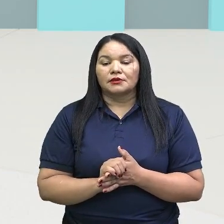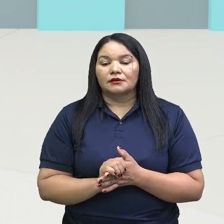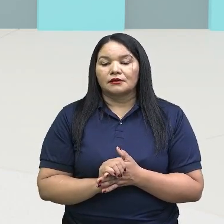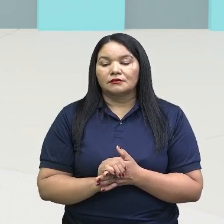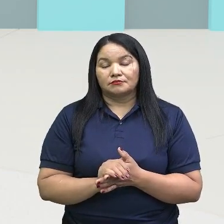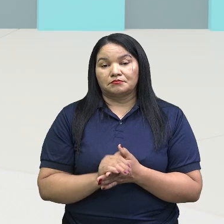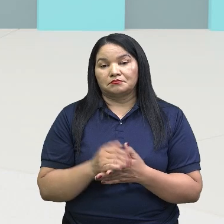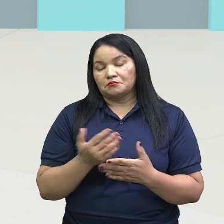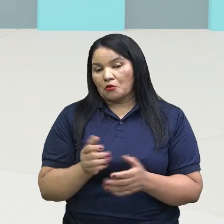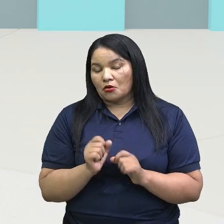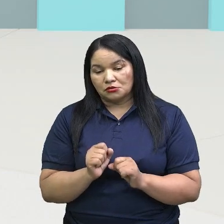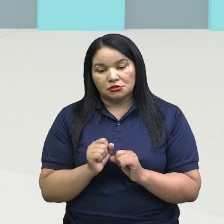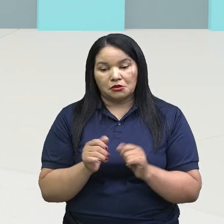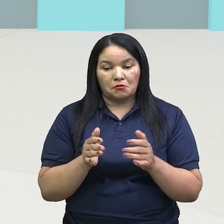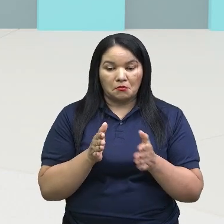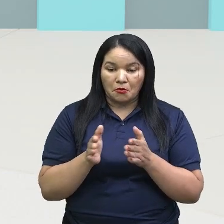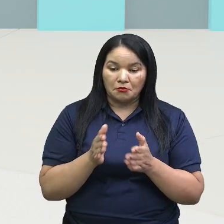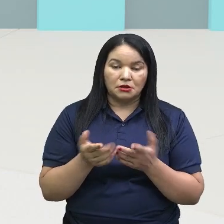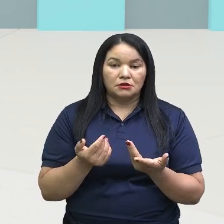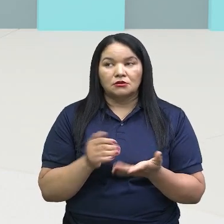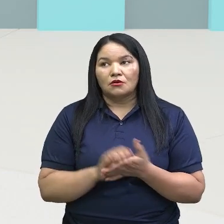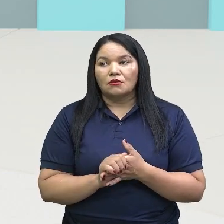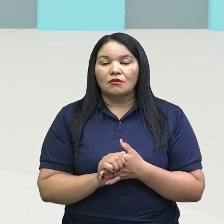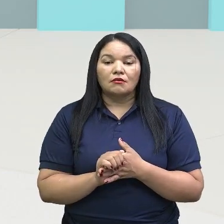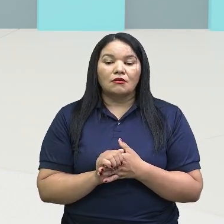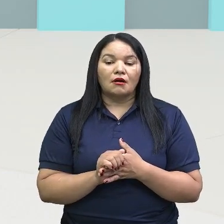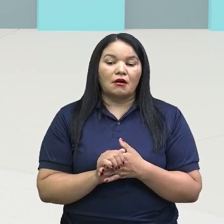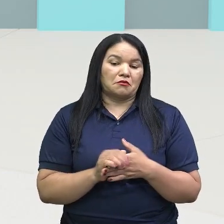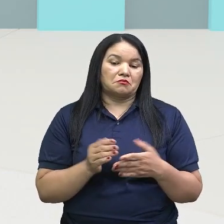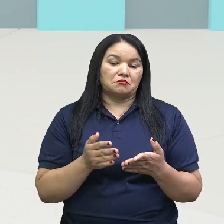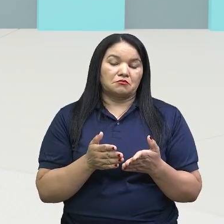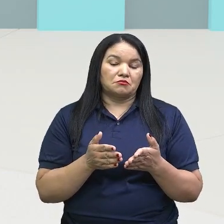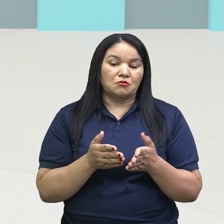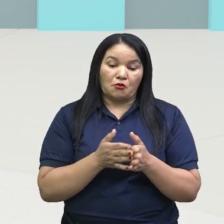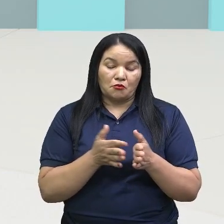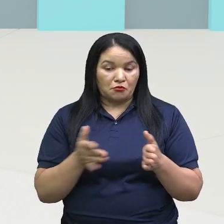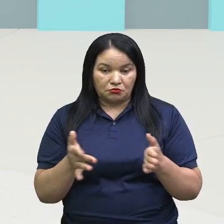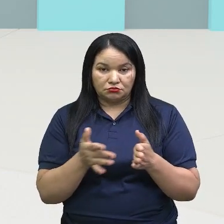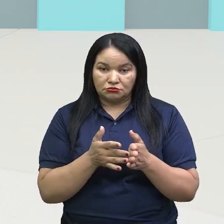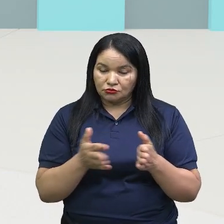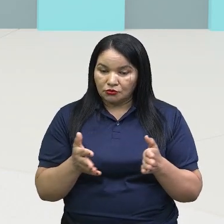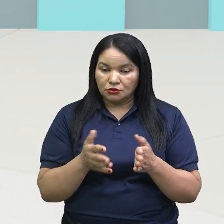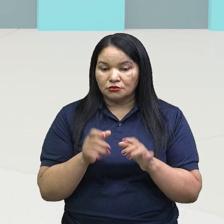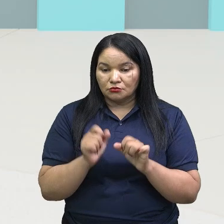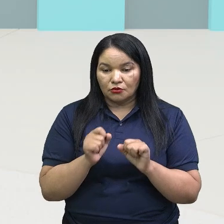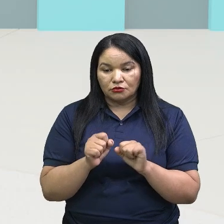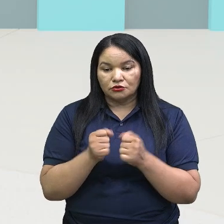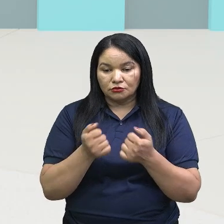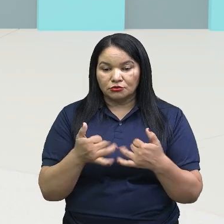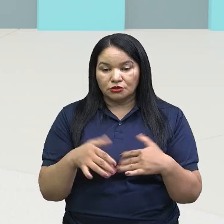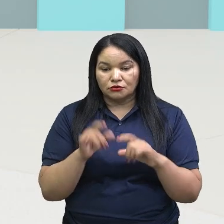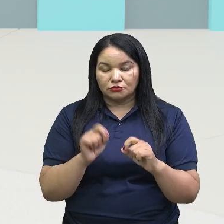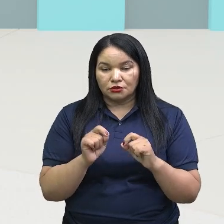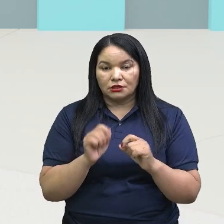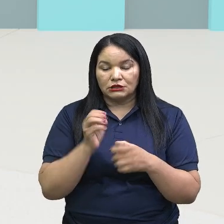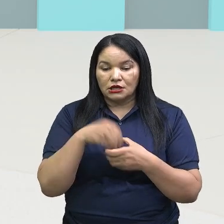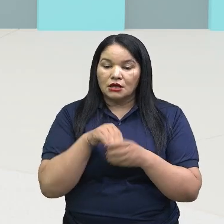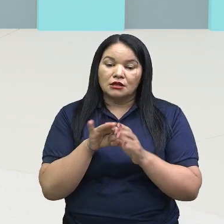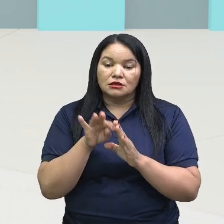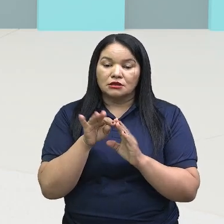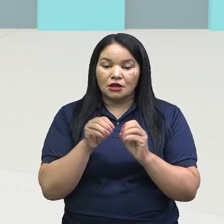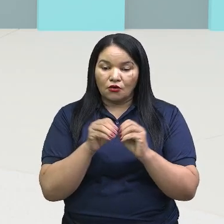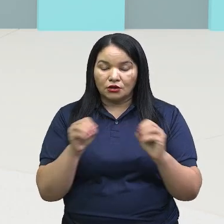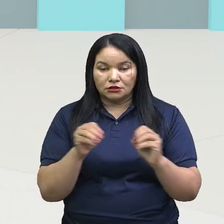Indica o momento, a época, o tempo de ocorrência do fato, expresso sempre na oração principal.